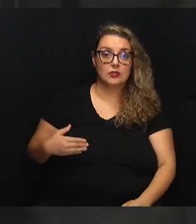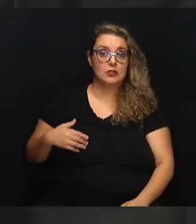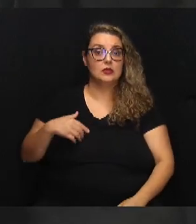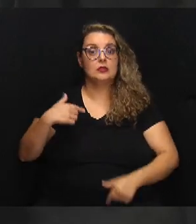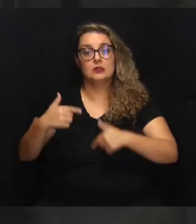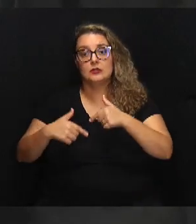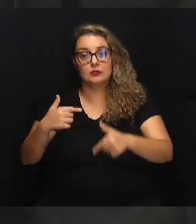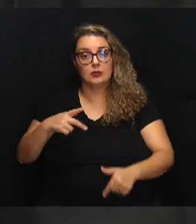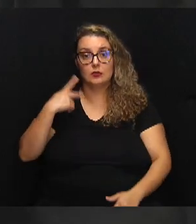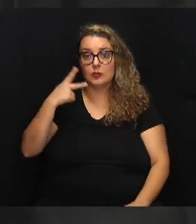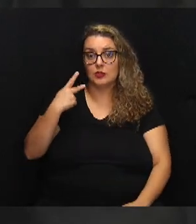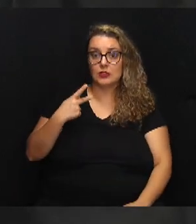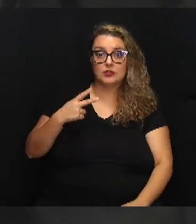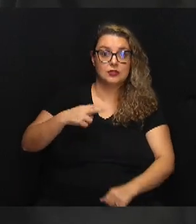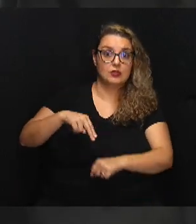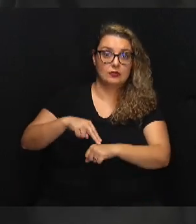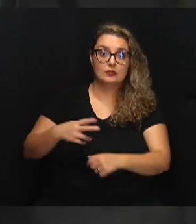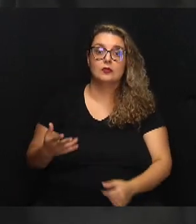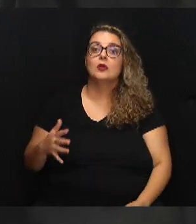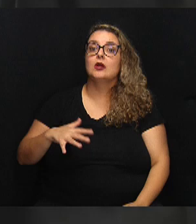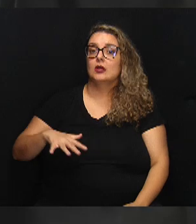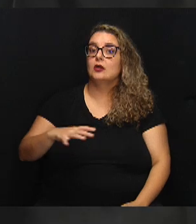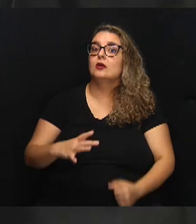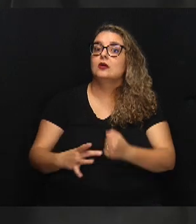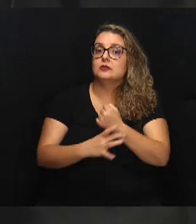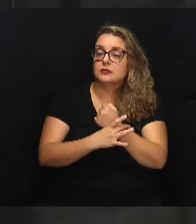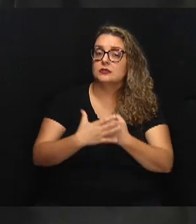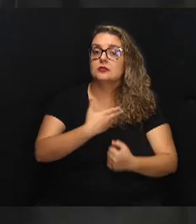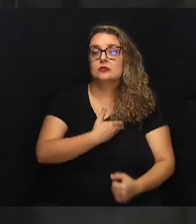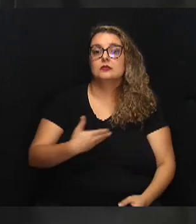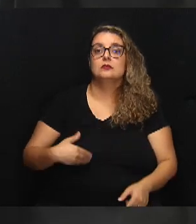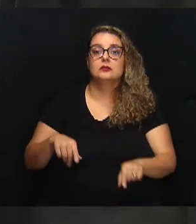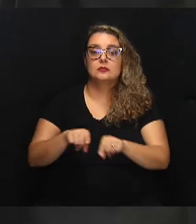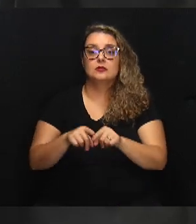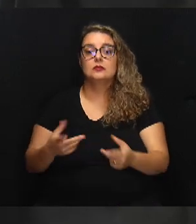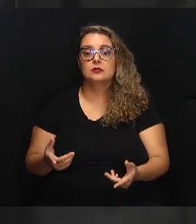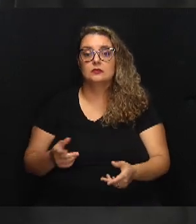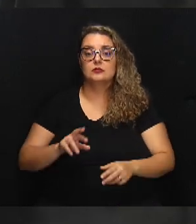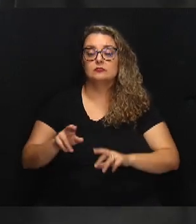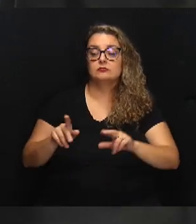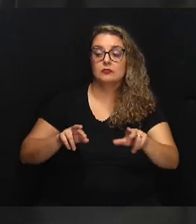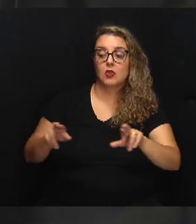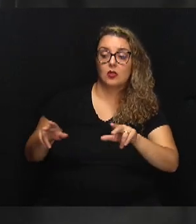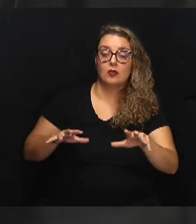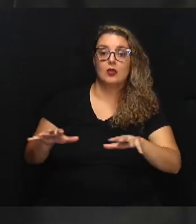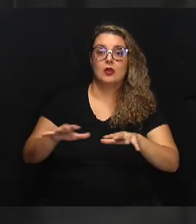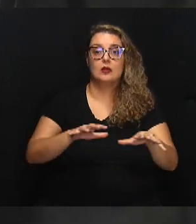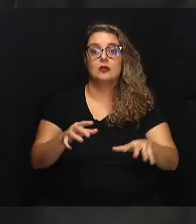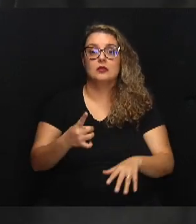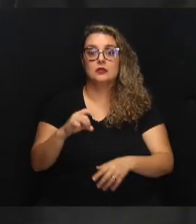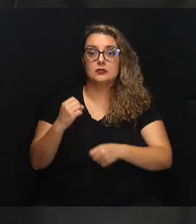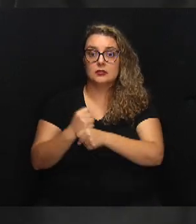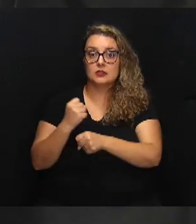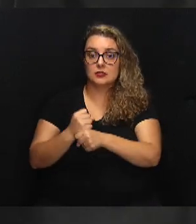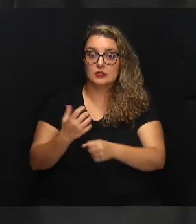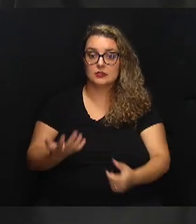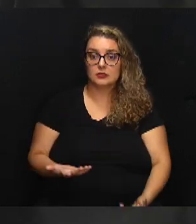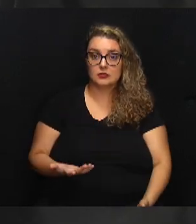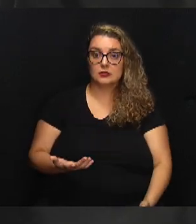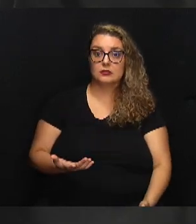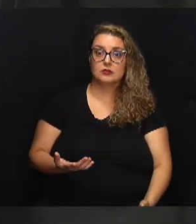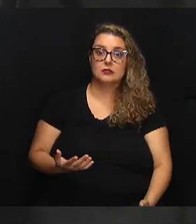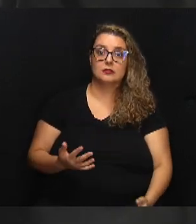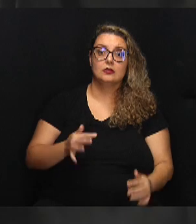cultural, trabalhar com a área de segurança pública também, né? Então eu nesses 10 anos, entre o